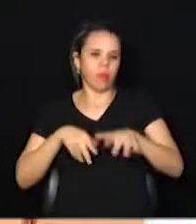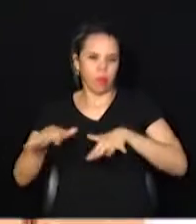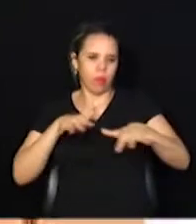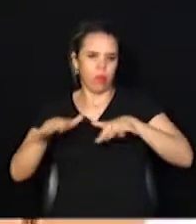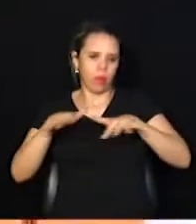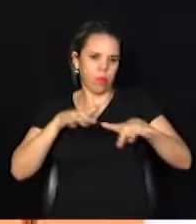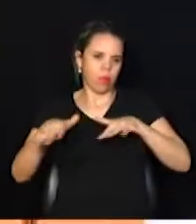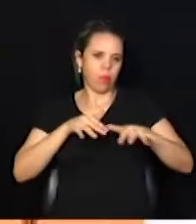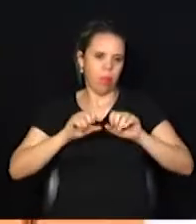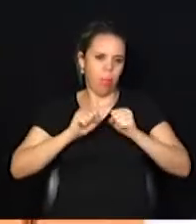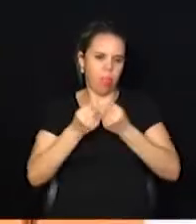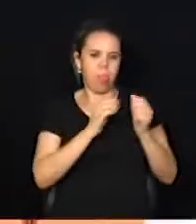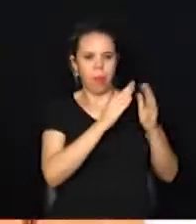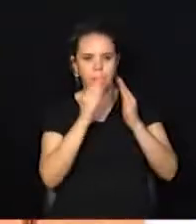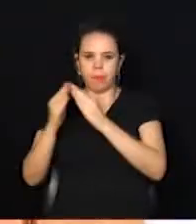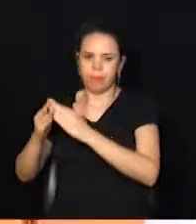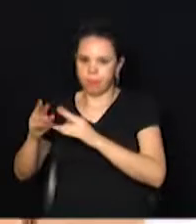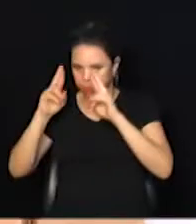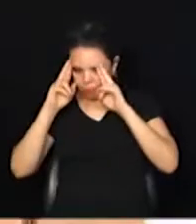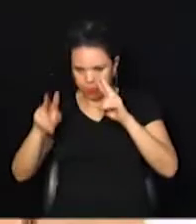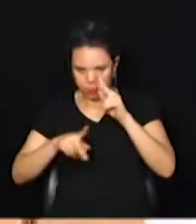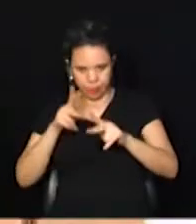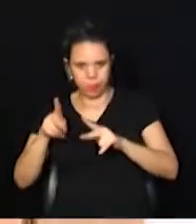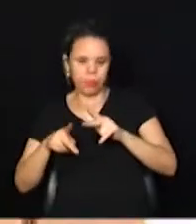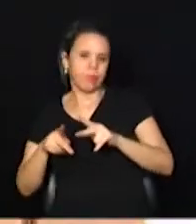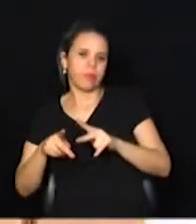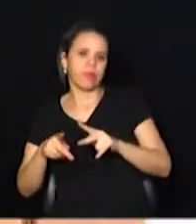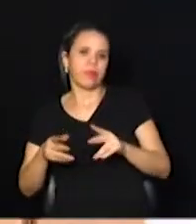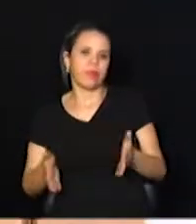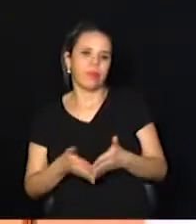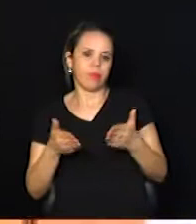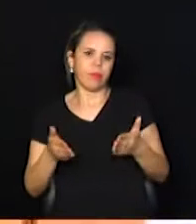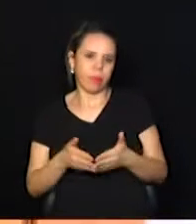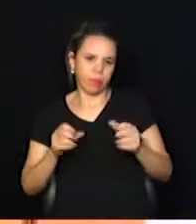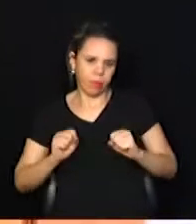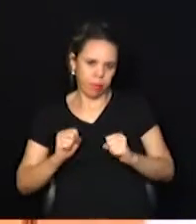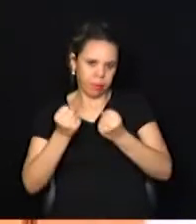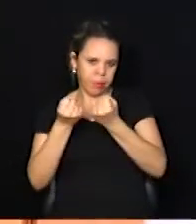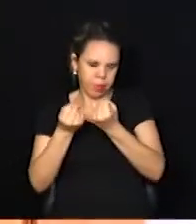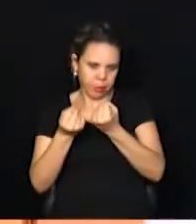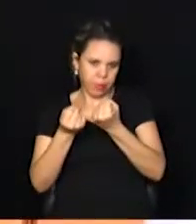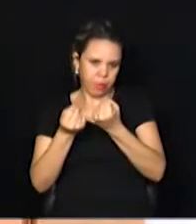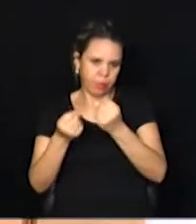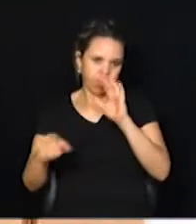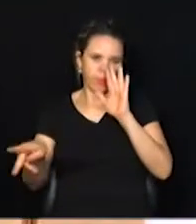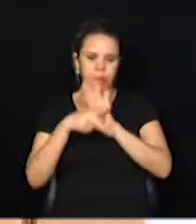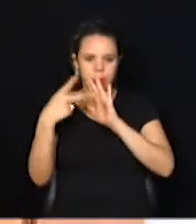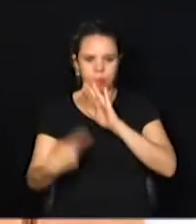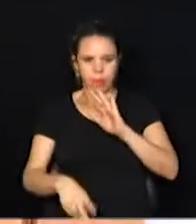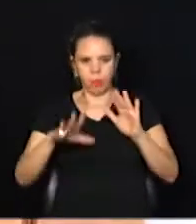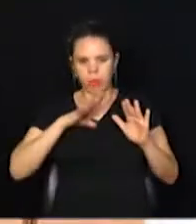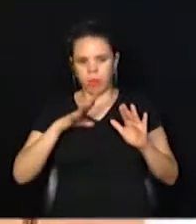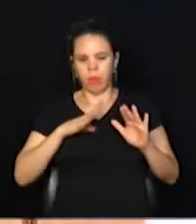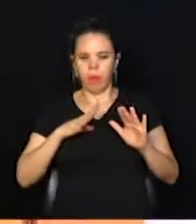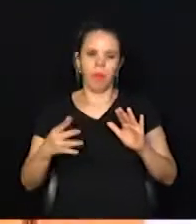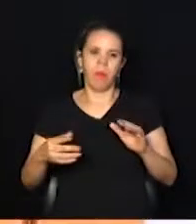popular em defesa da moradia da vida digna à população periférica e na defesa do patrimônio histórico da cidade, foi